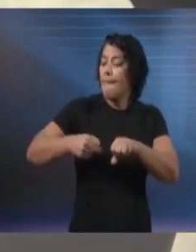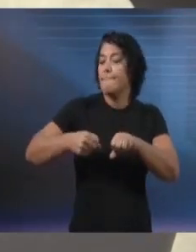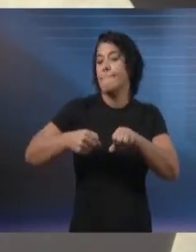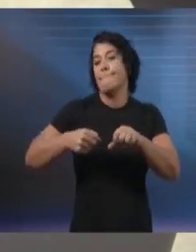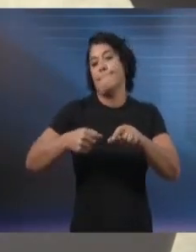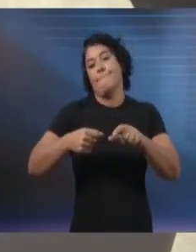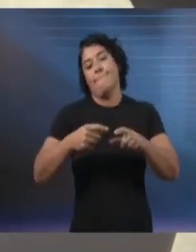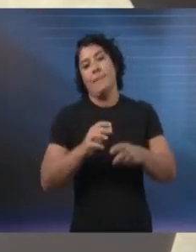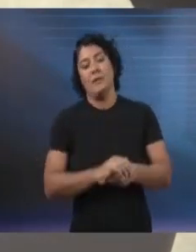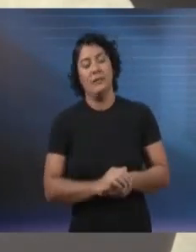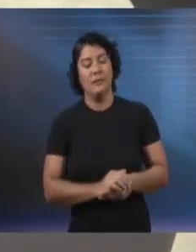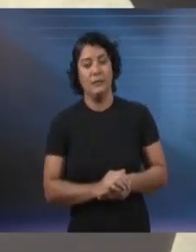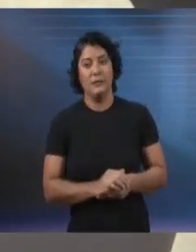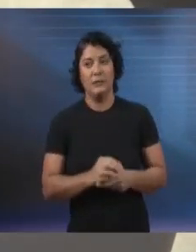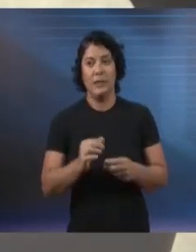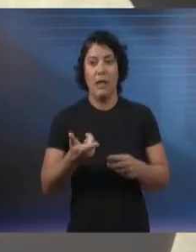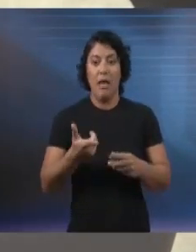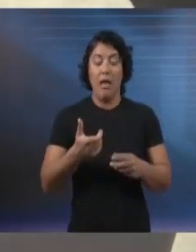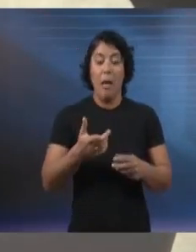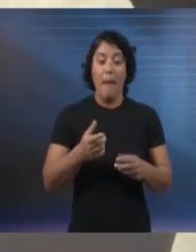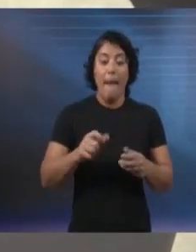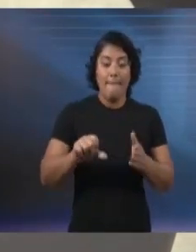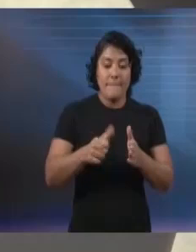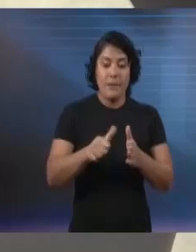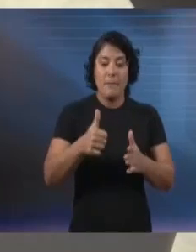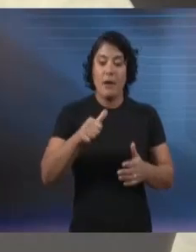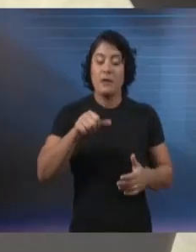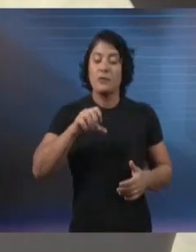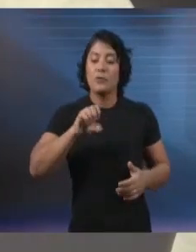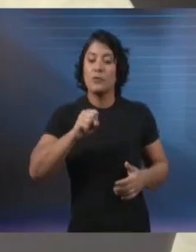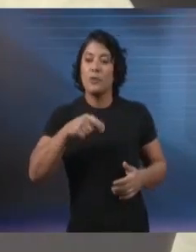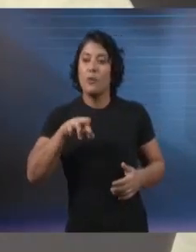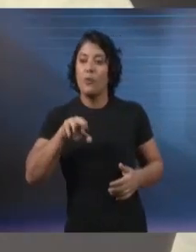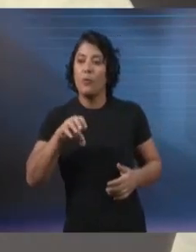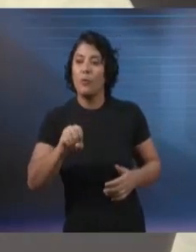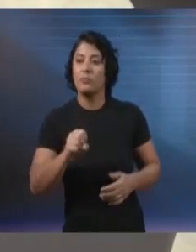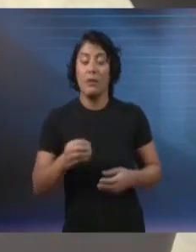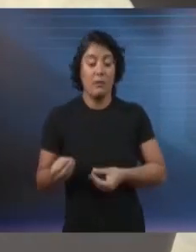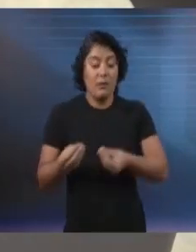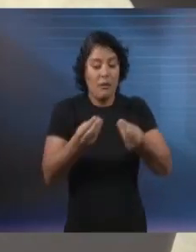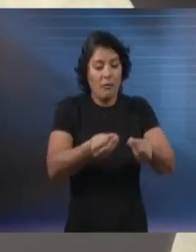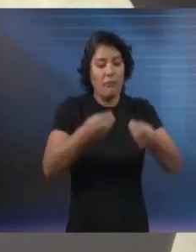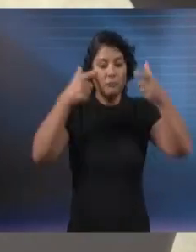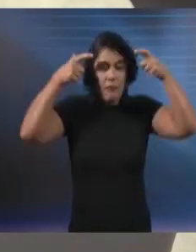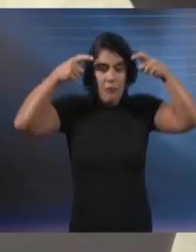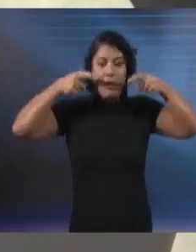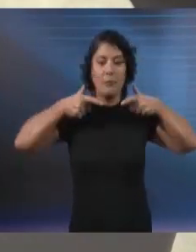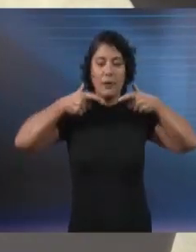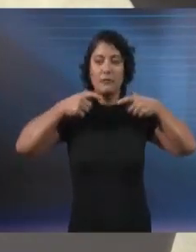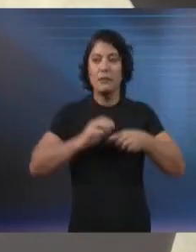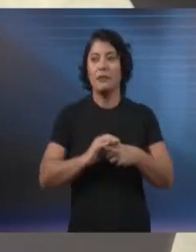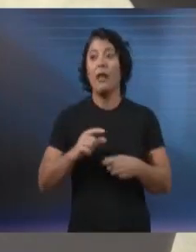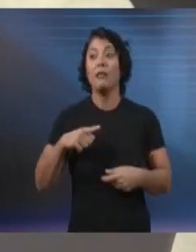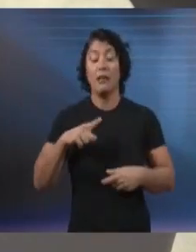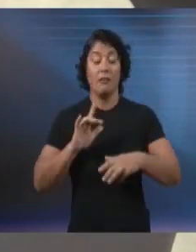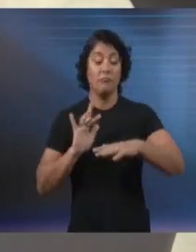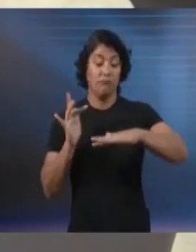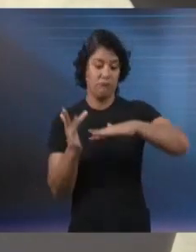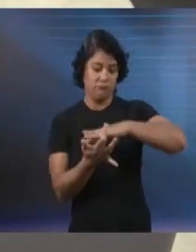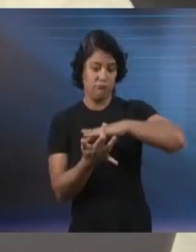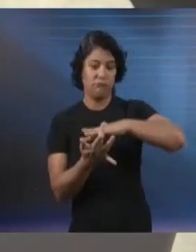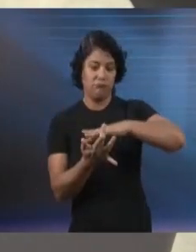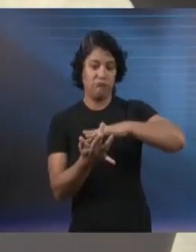preventiva e também primeiros socorros. Inclusive, entregando um capacete para quem fizer o curso, está lá na plataforma, nas